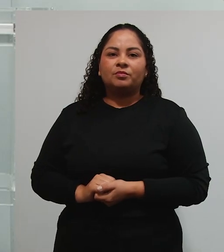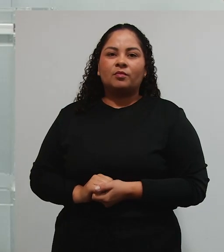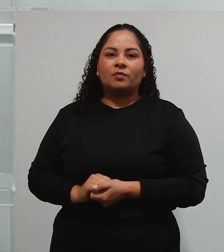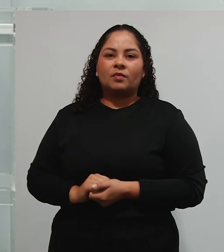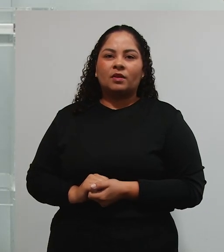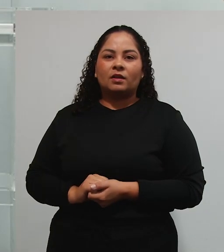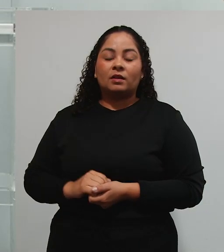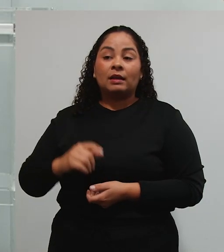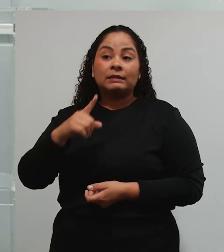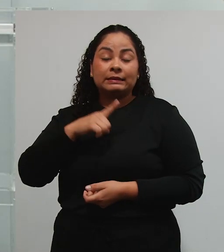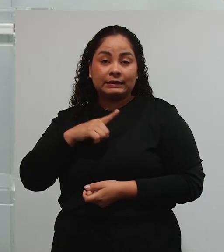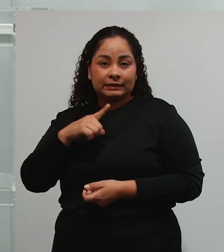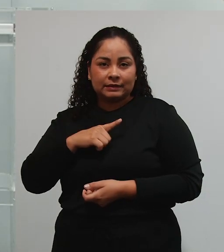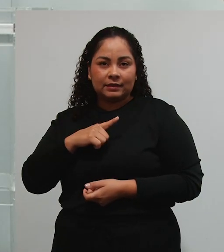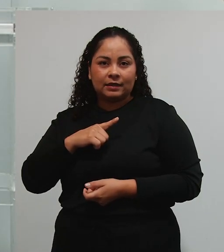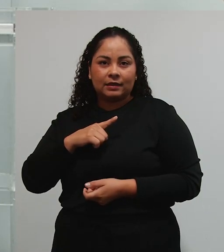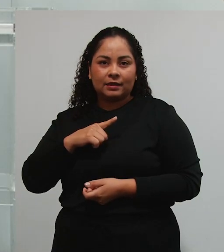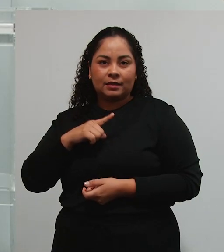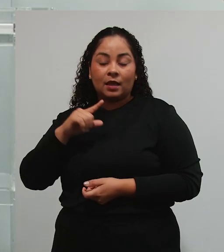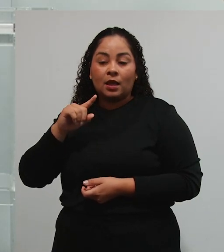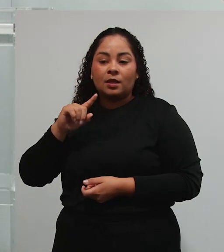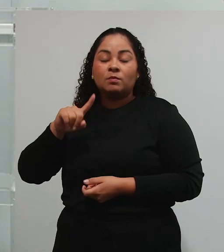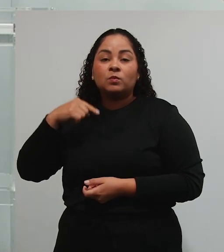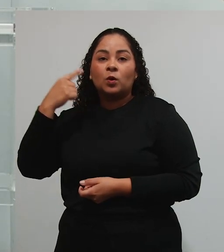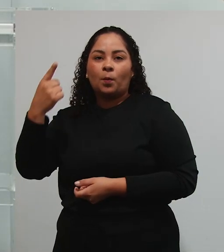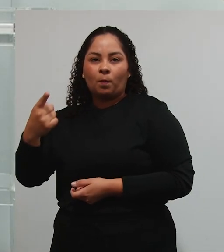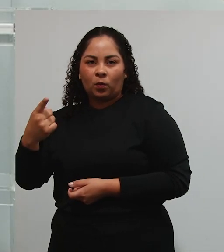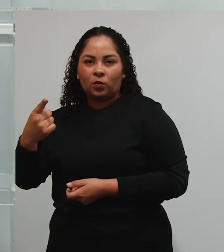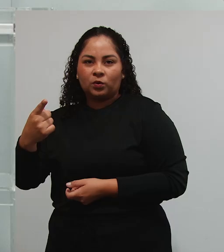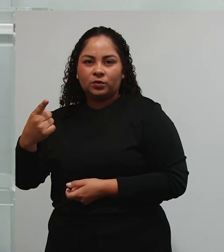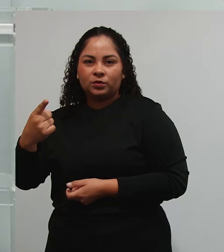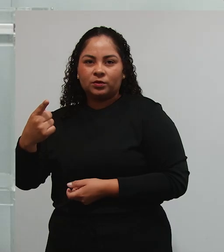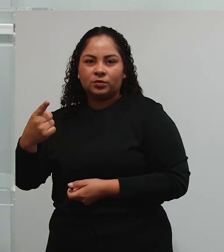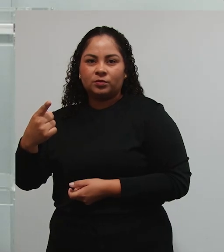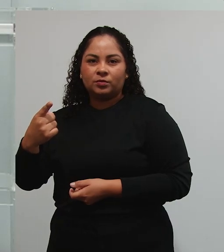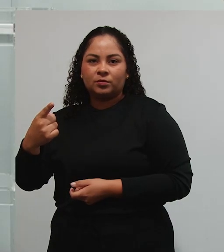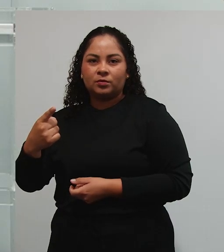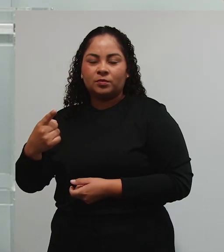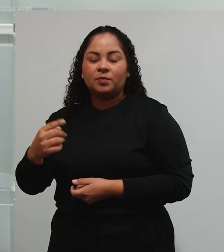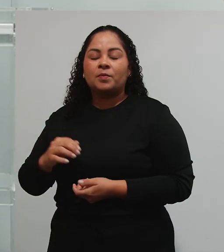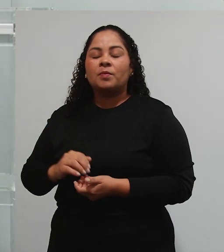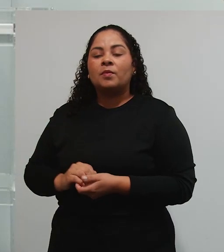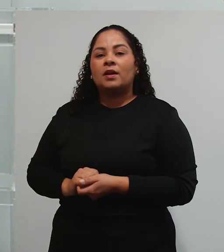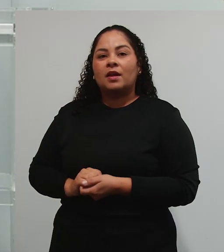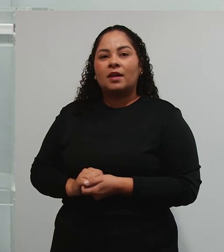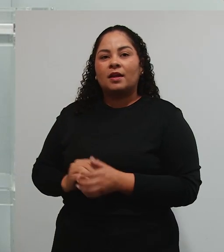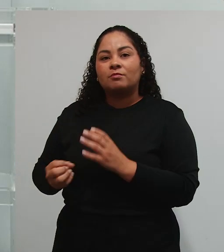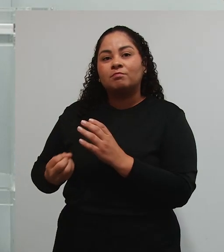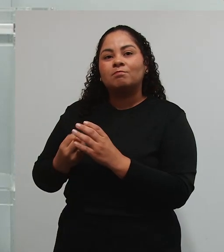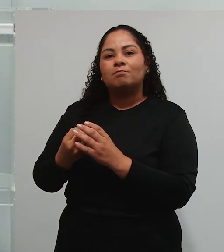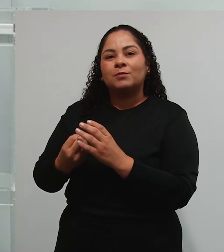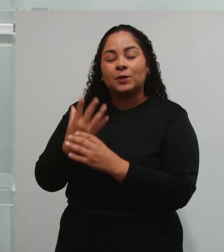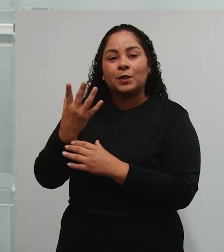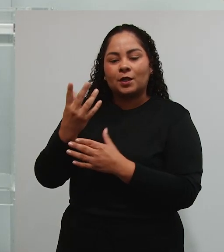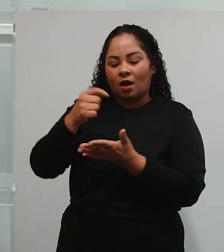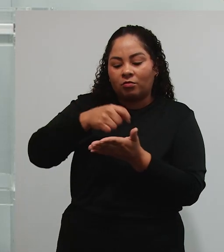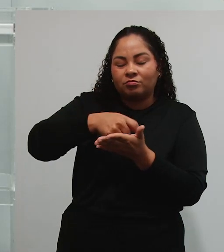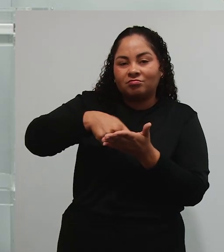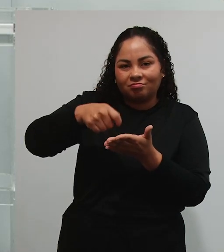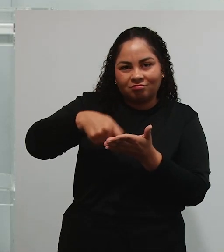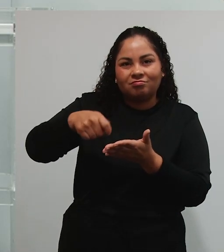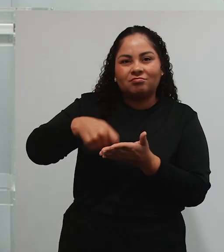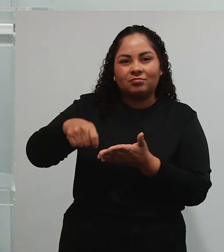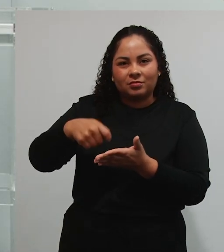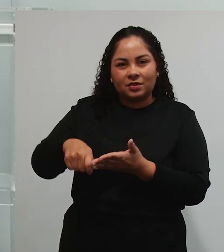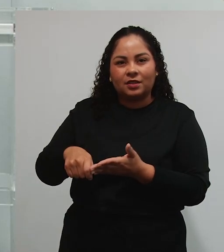principais, das perguntas de follow-up, o período de transcrição, depois o período de textualização, depois o